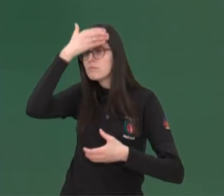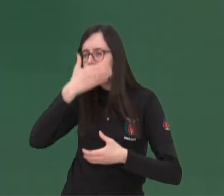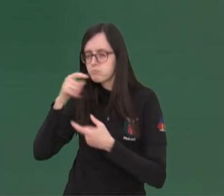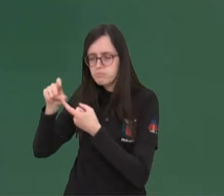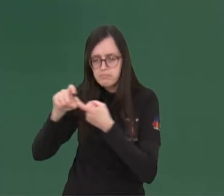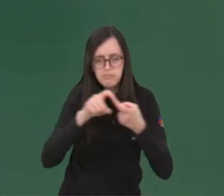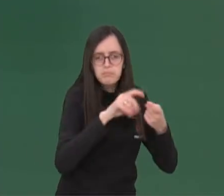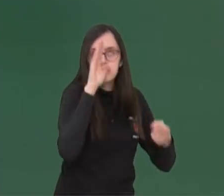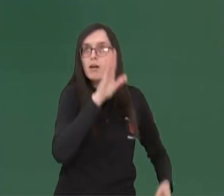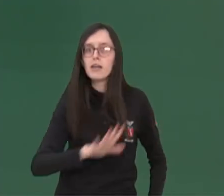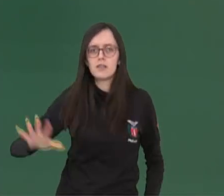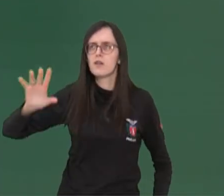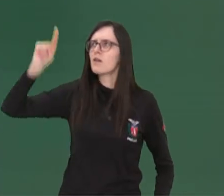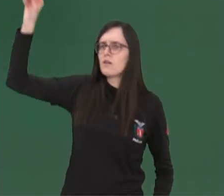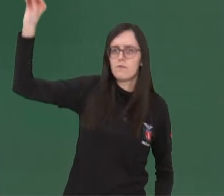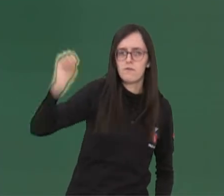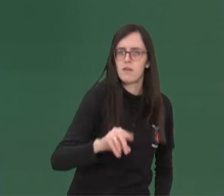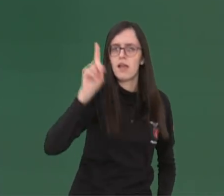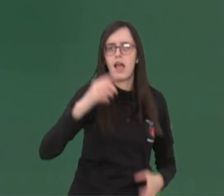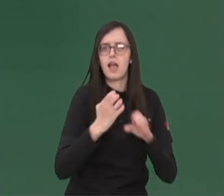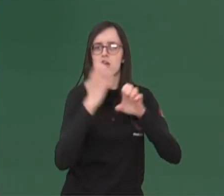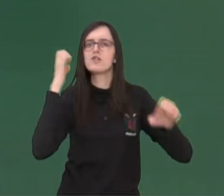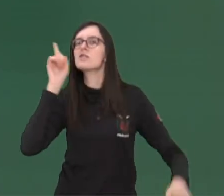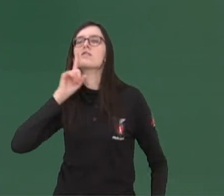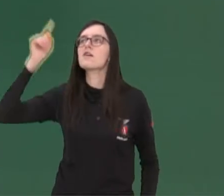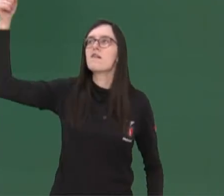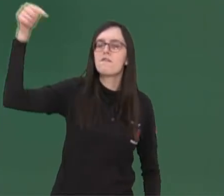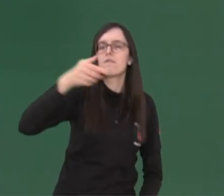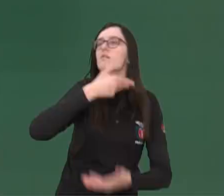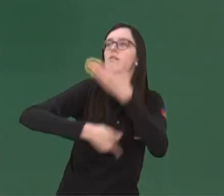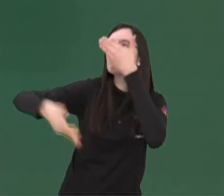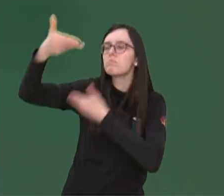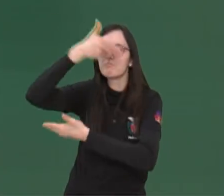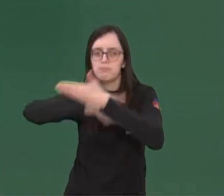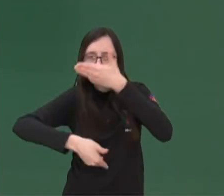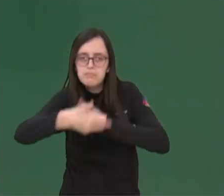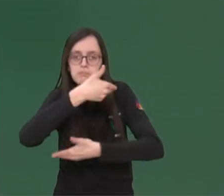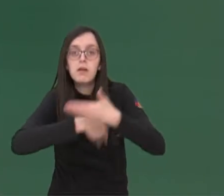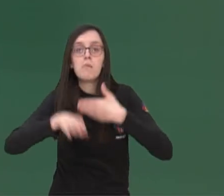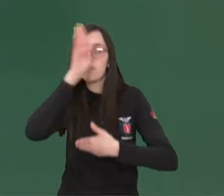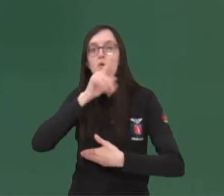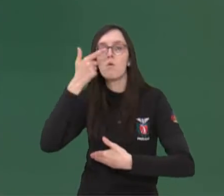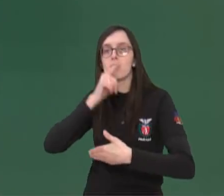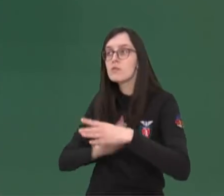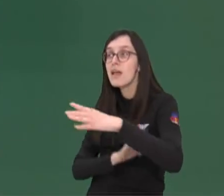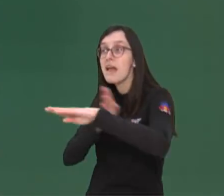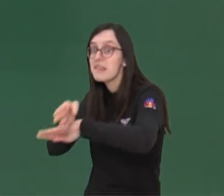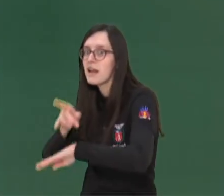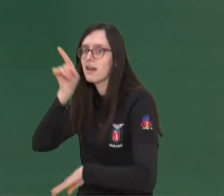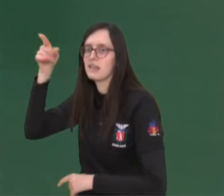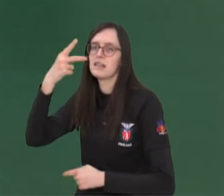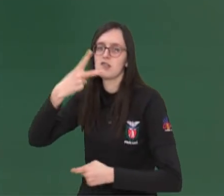que veio lá dos Estados Unidos no contexto da política externa para o Brasil entrar na Segunda Guerra Mundial. Portanto, nós já tivemos aula